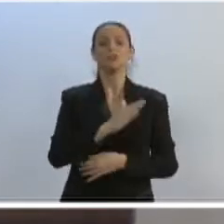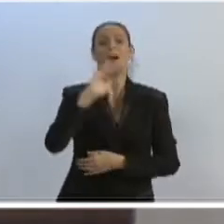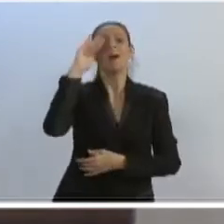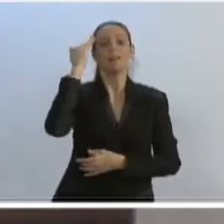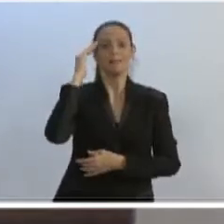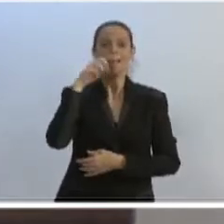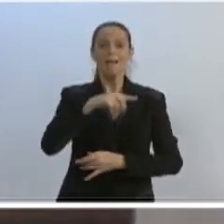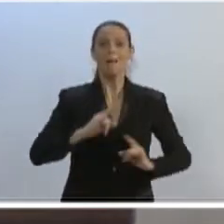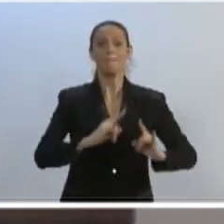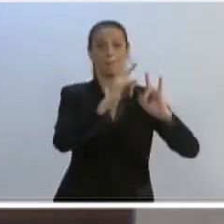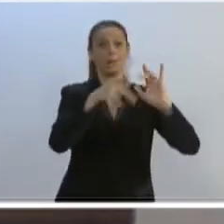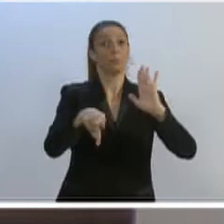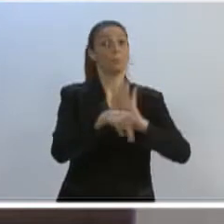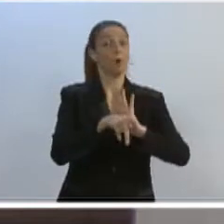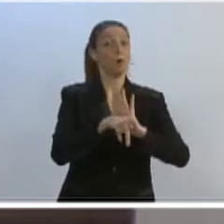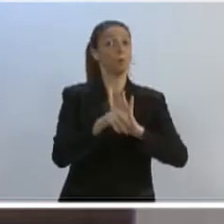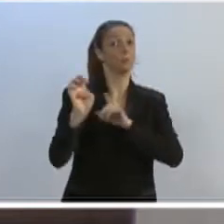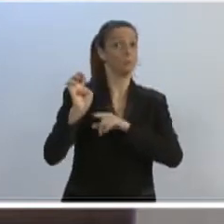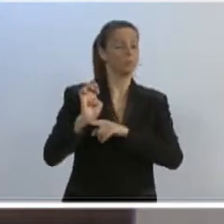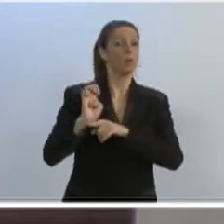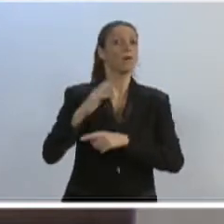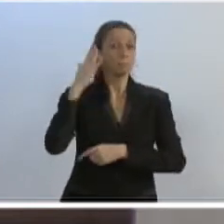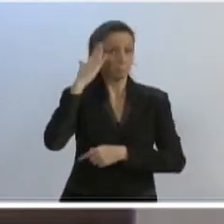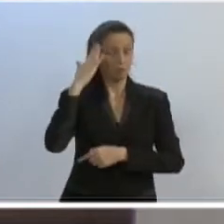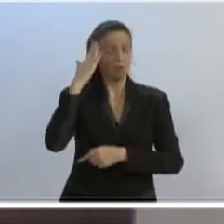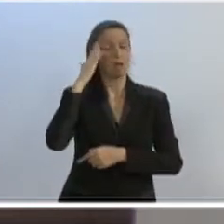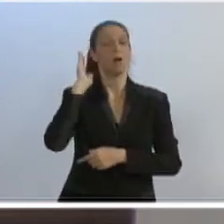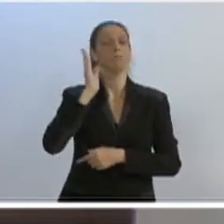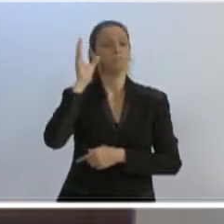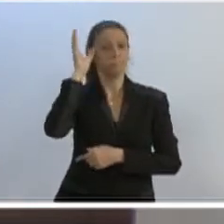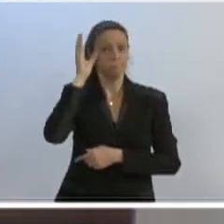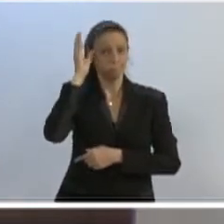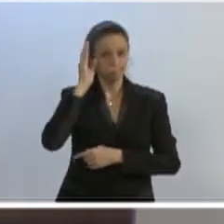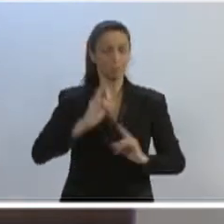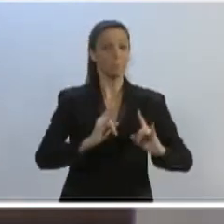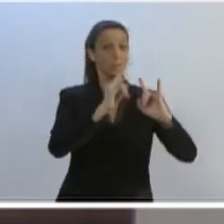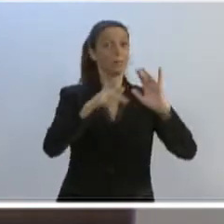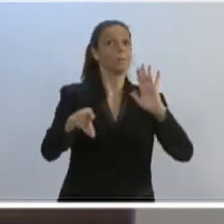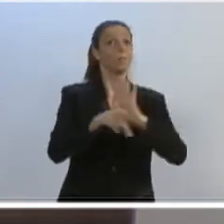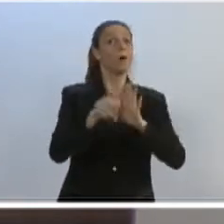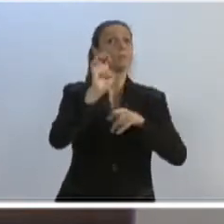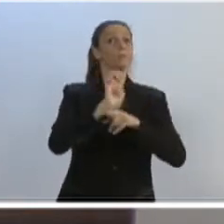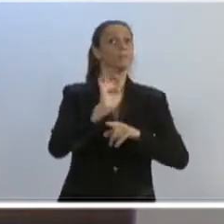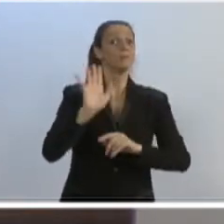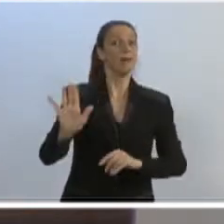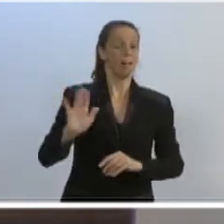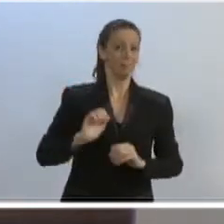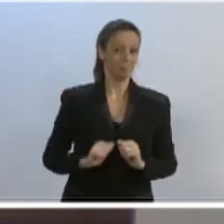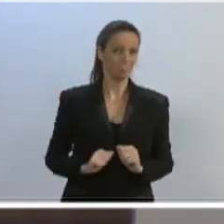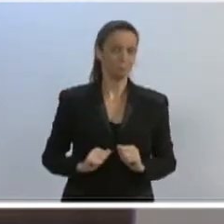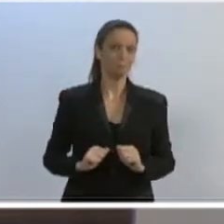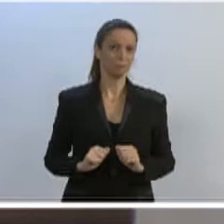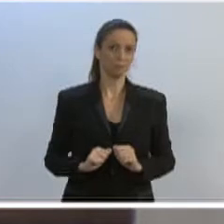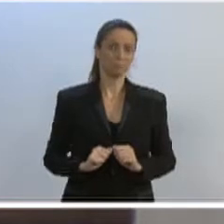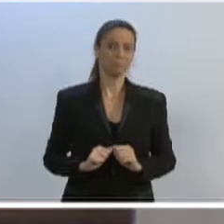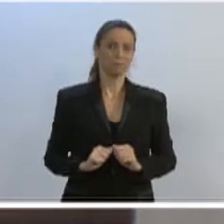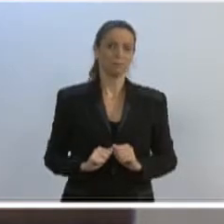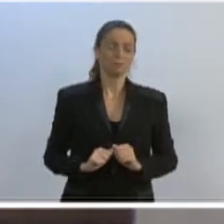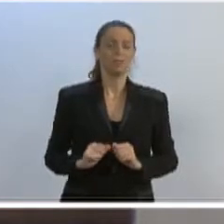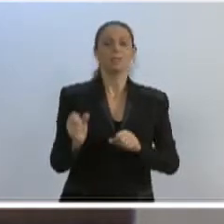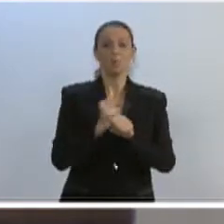estado ele entende perfeitamente sabem que é do estado o espaço um espaço que é dever de